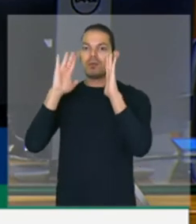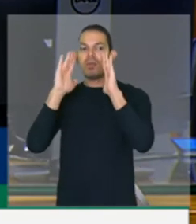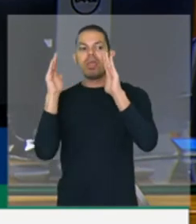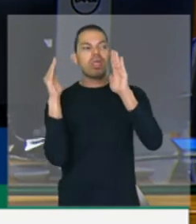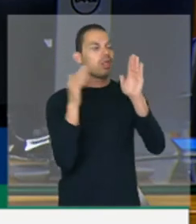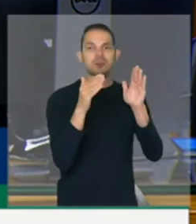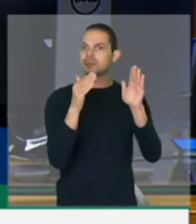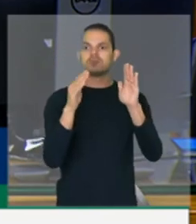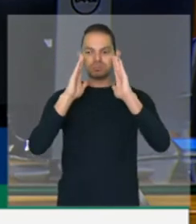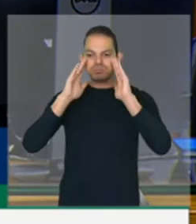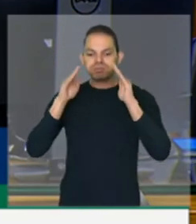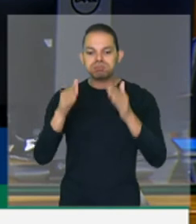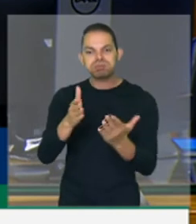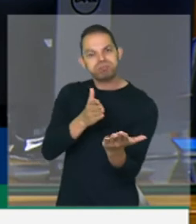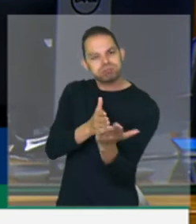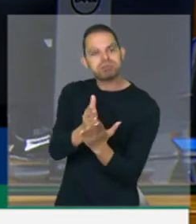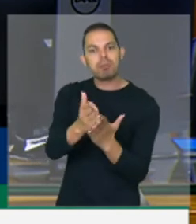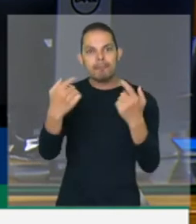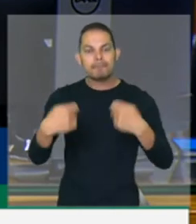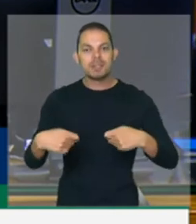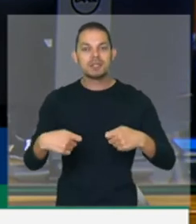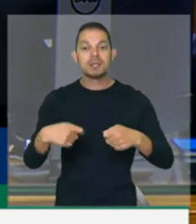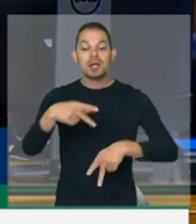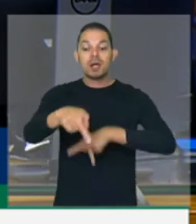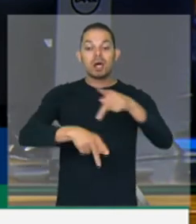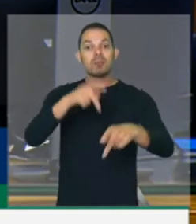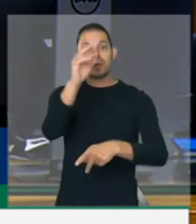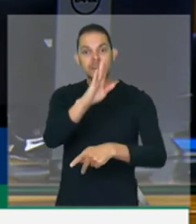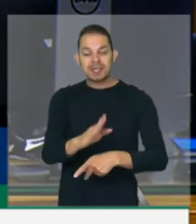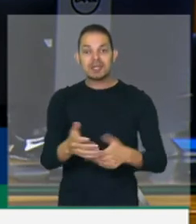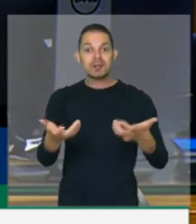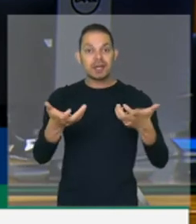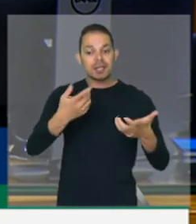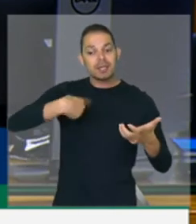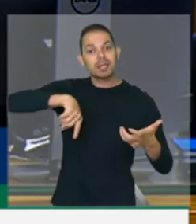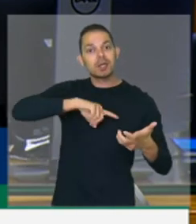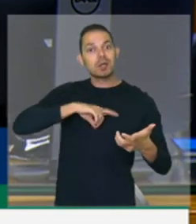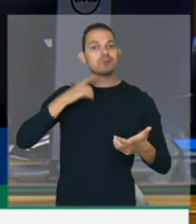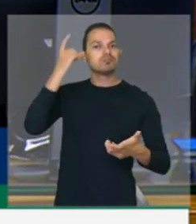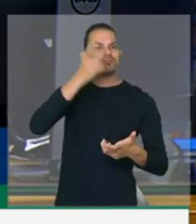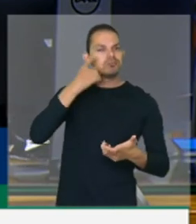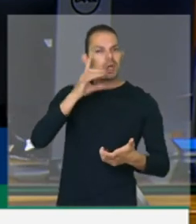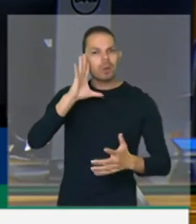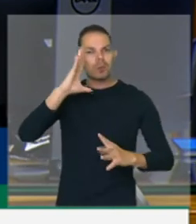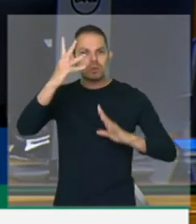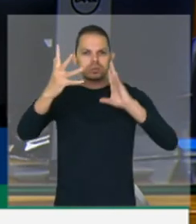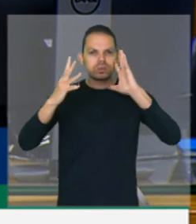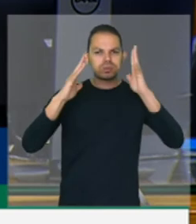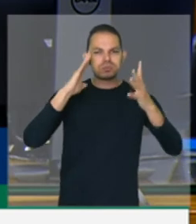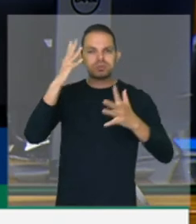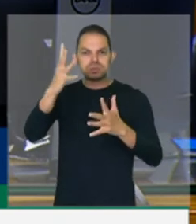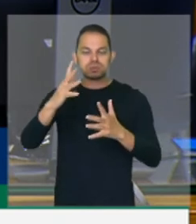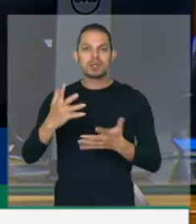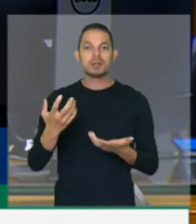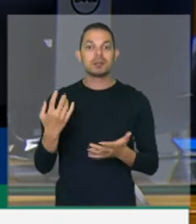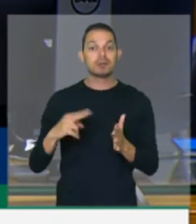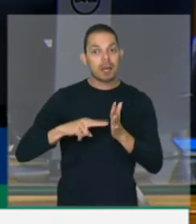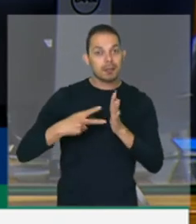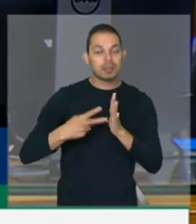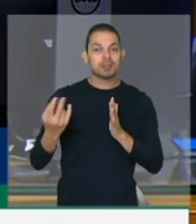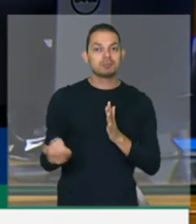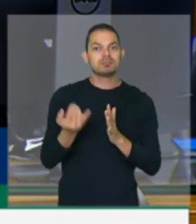Não vamos perder o foco. O povo brasileiro exige de nós que tomemos decisões que podem significar